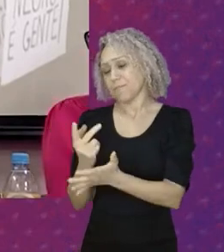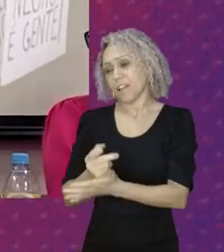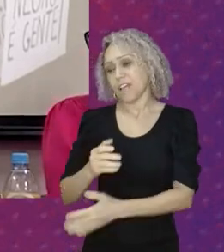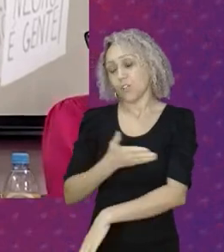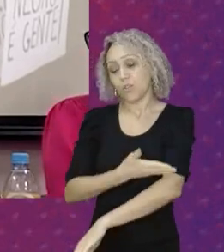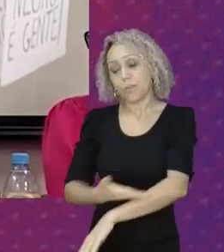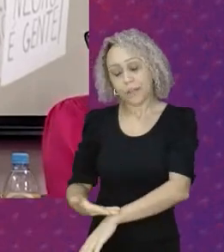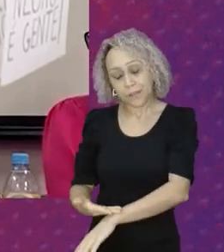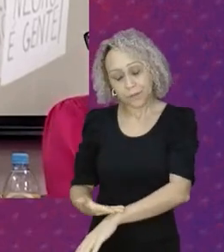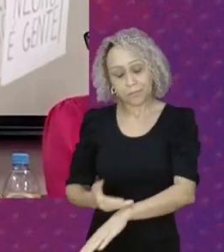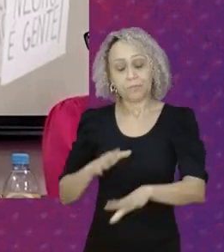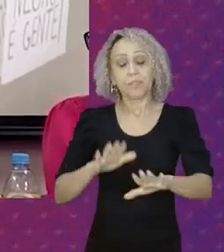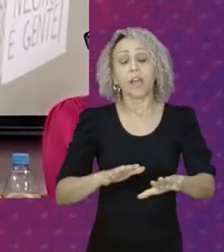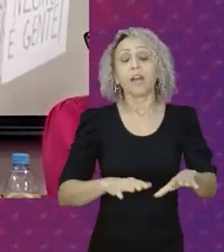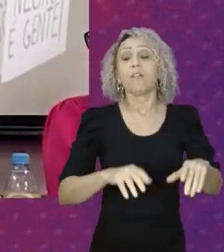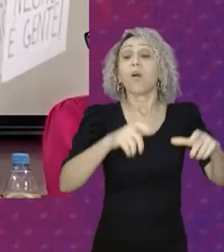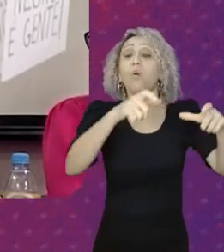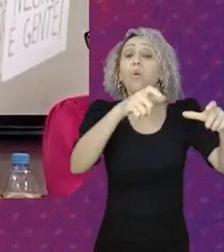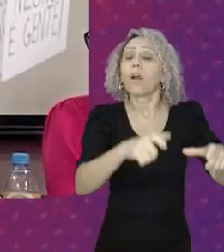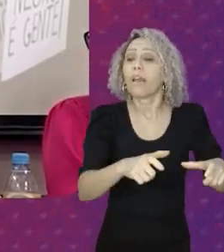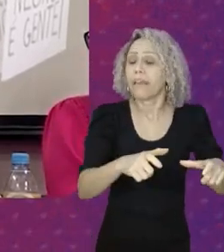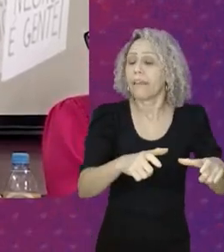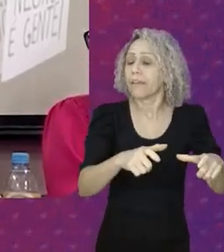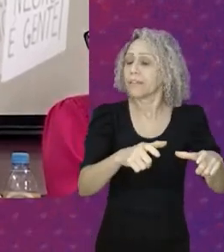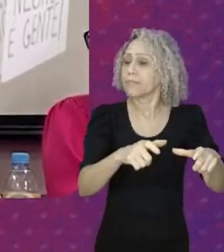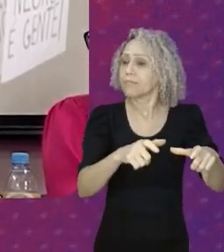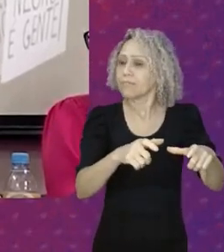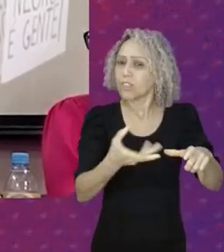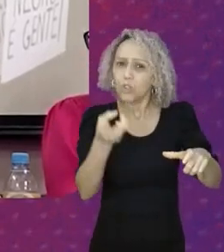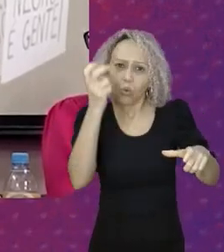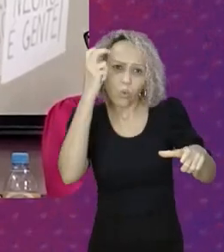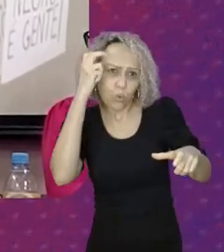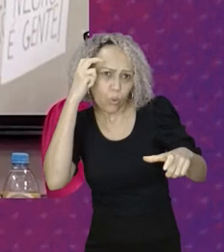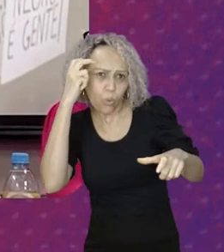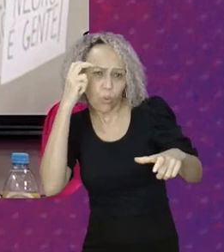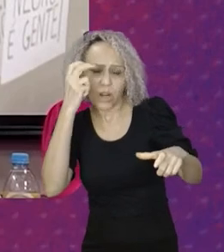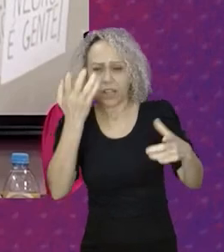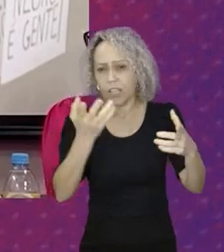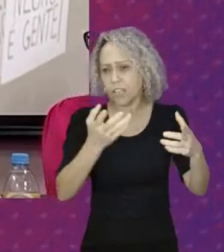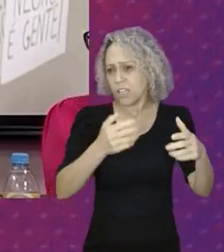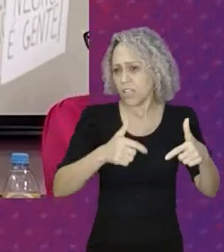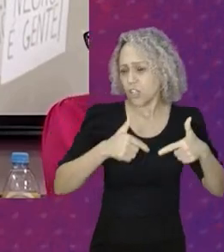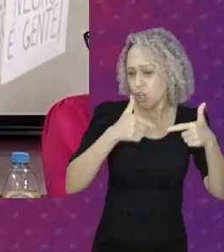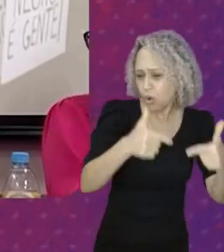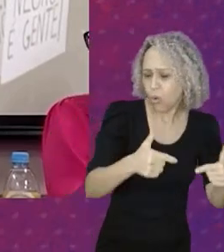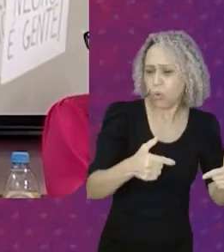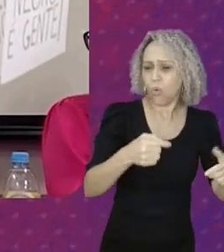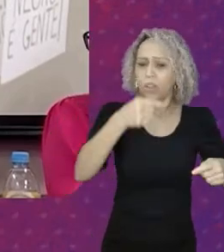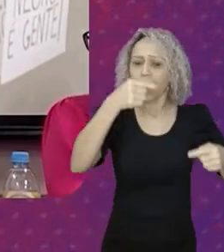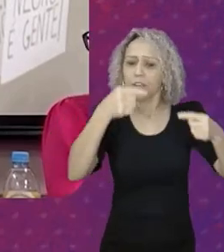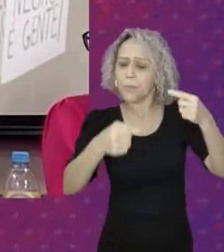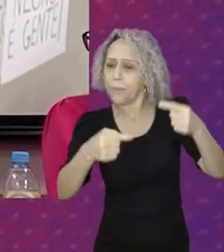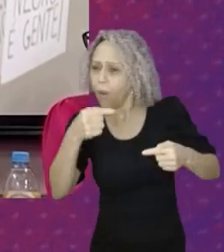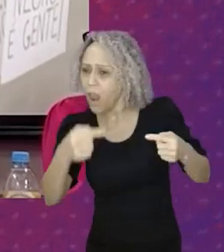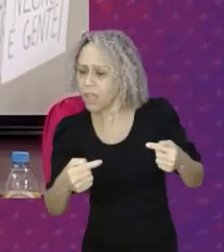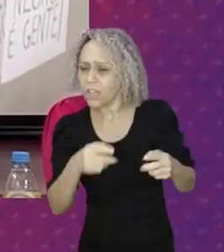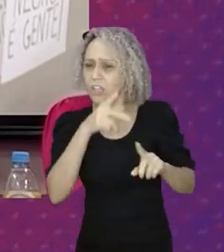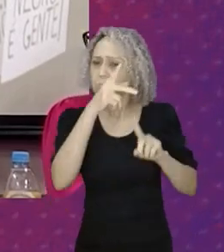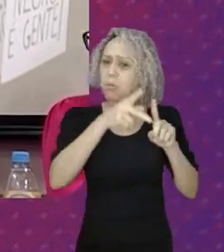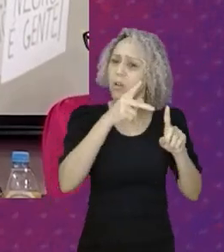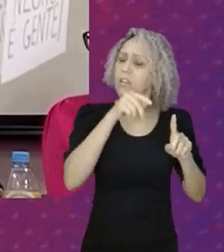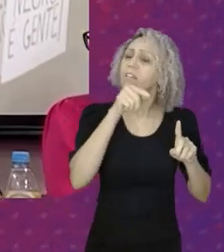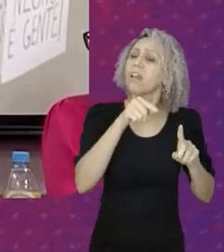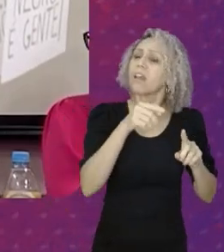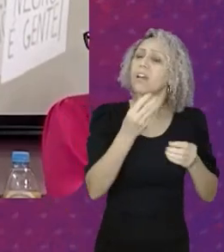do encontro, era um lugar da organização, era um lugar de se fazer política. Porque o que é fazer política, né, gente? É a gente